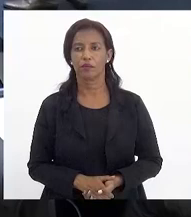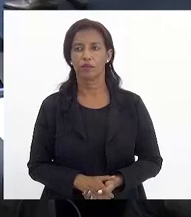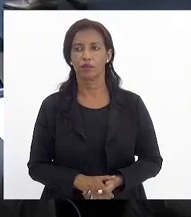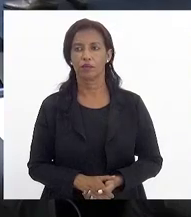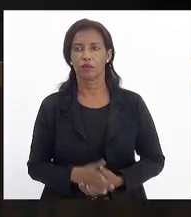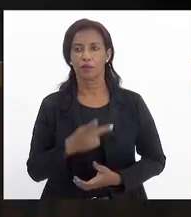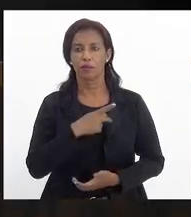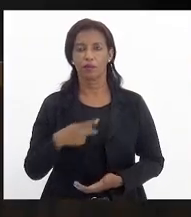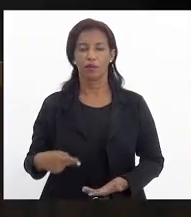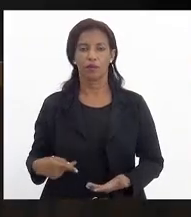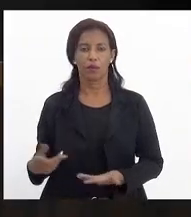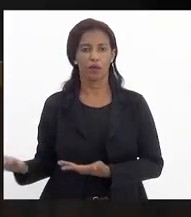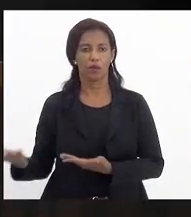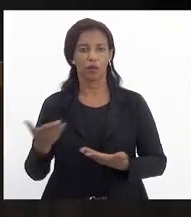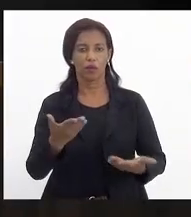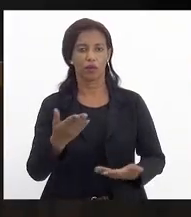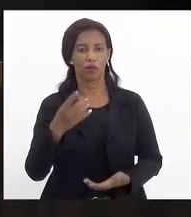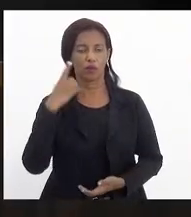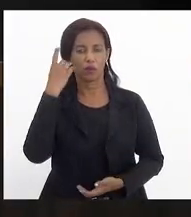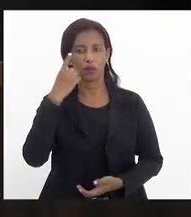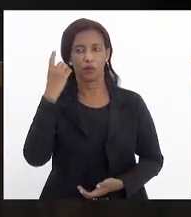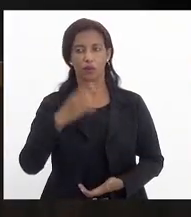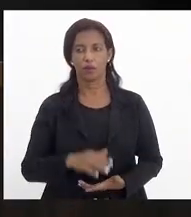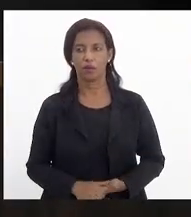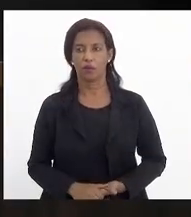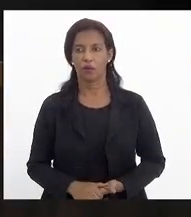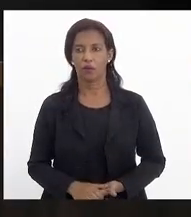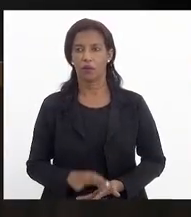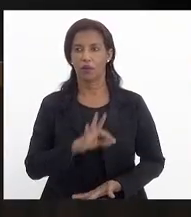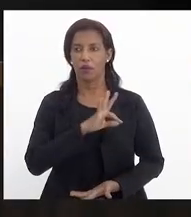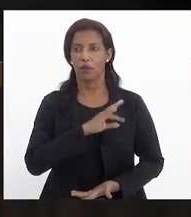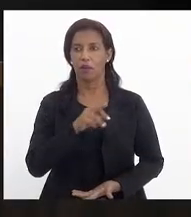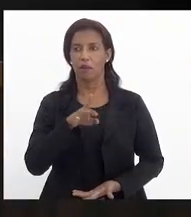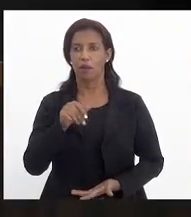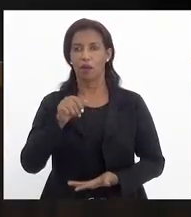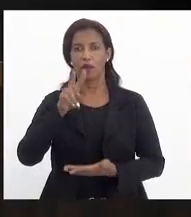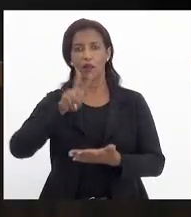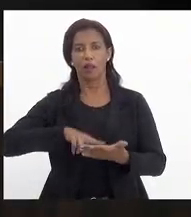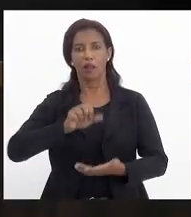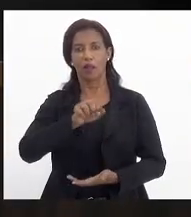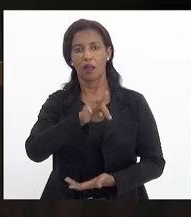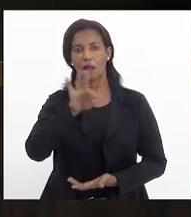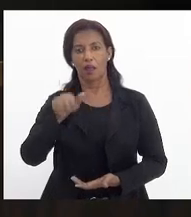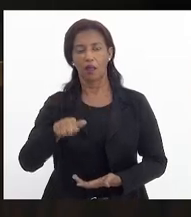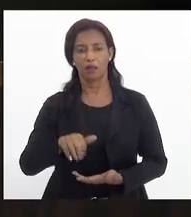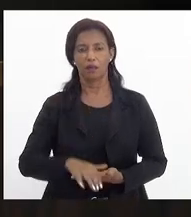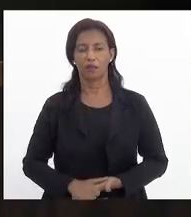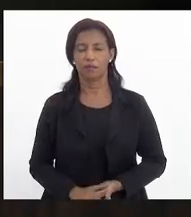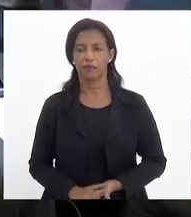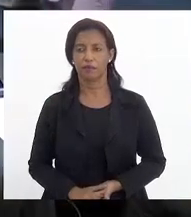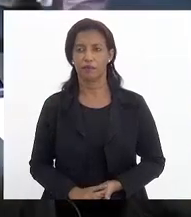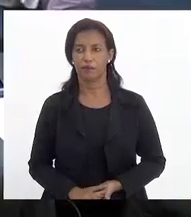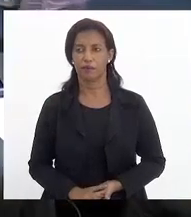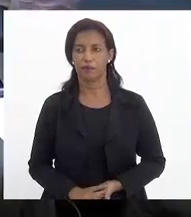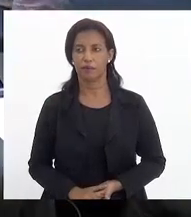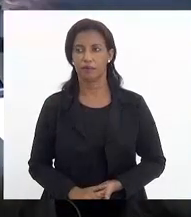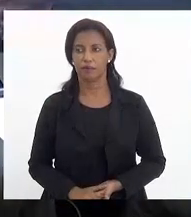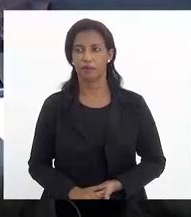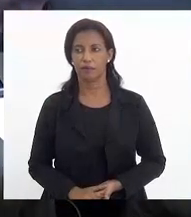A presidência convida a deputada Marta Rocha a fazer a leitura da ata da sessão anterior.